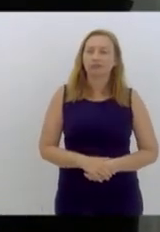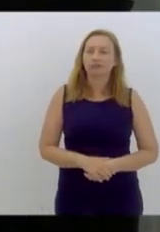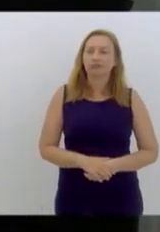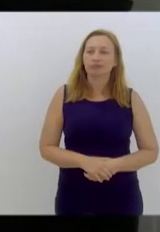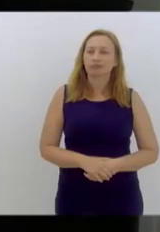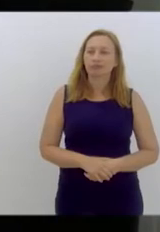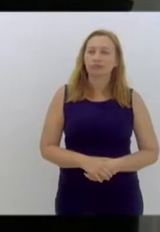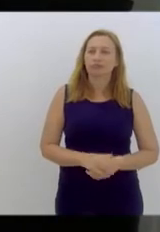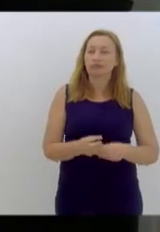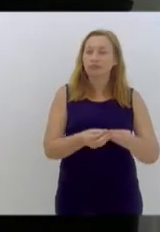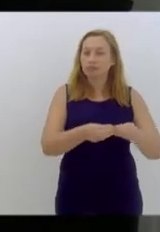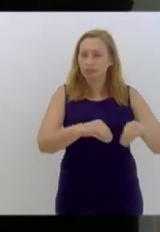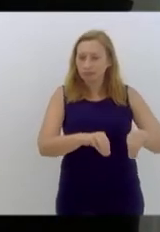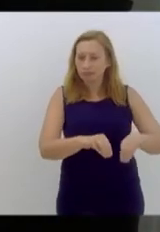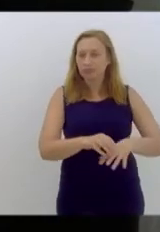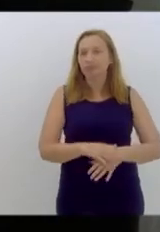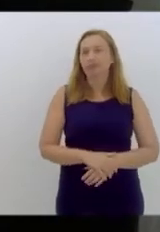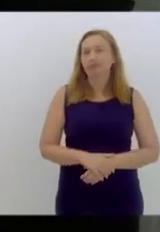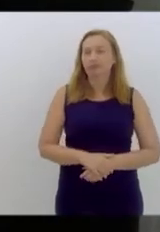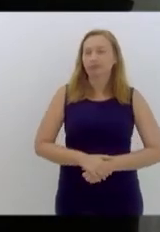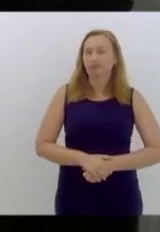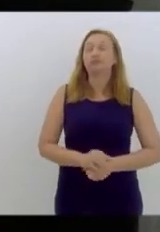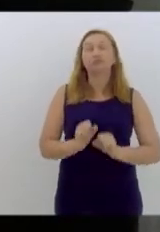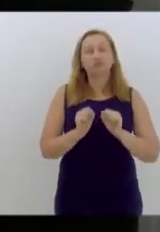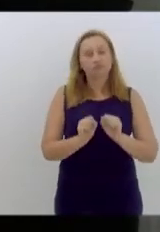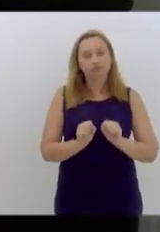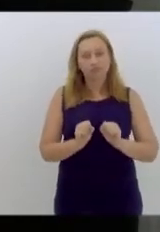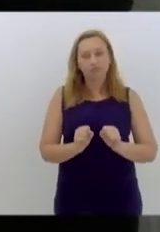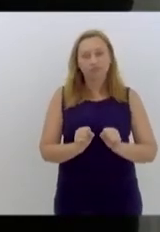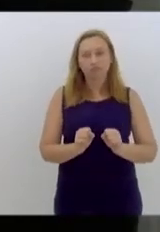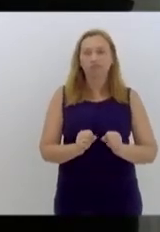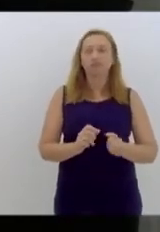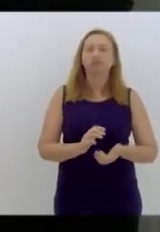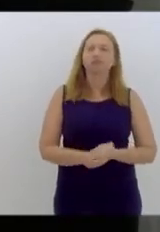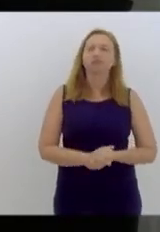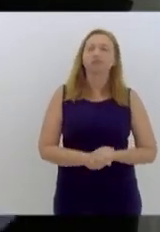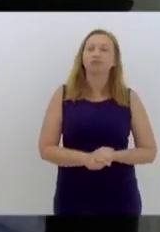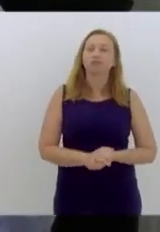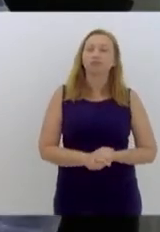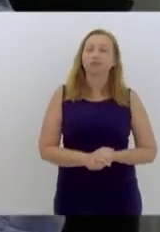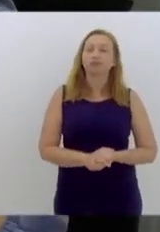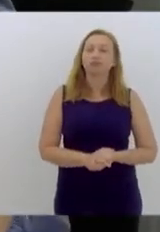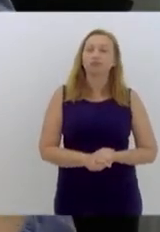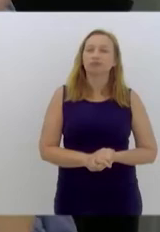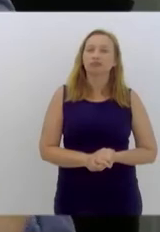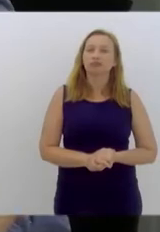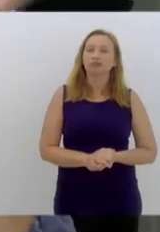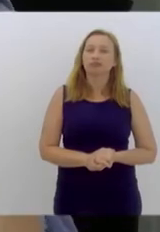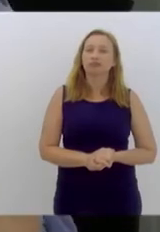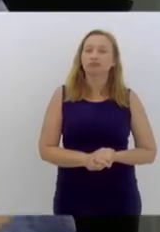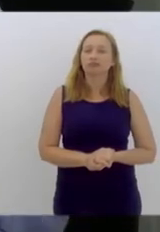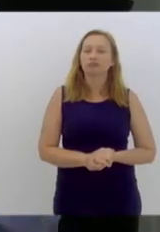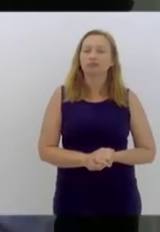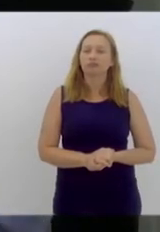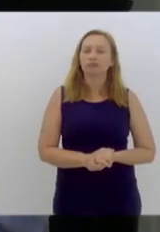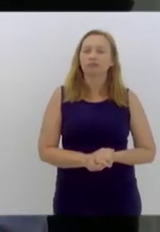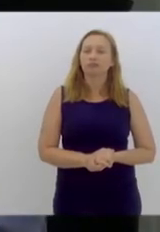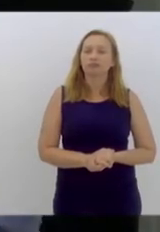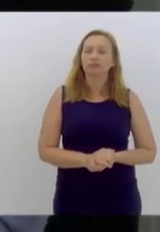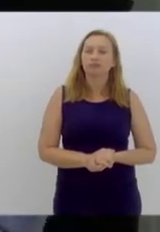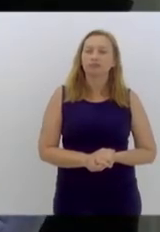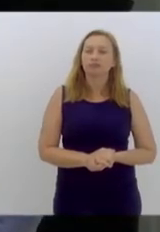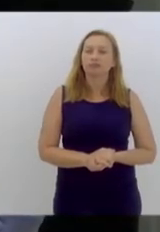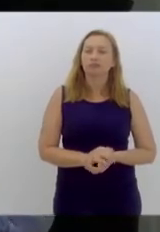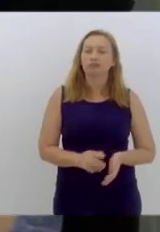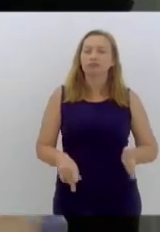com o prejuízo que isso poderia estar trazendo, sabedores, né? Os membros do